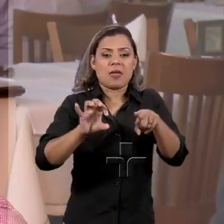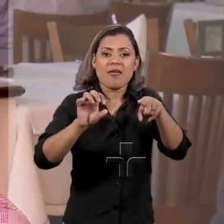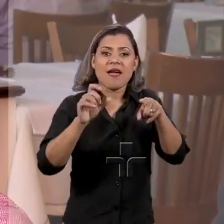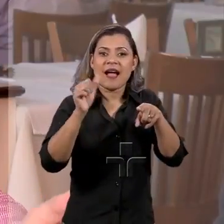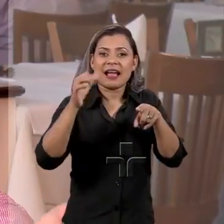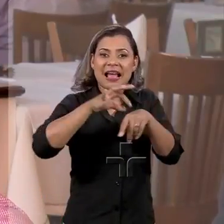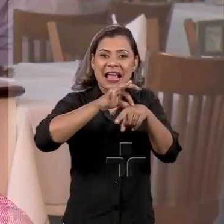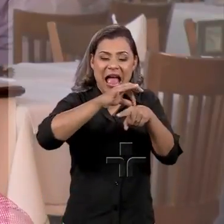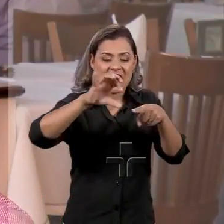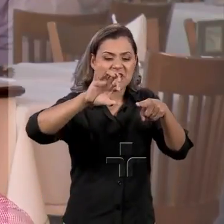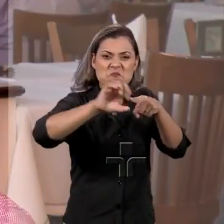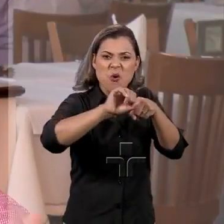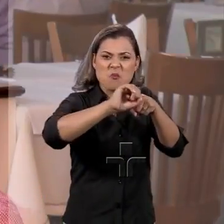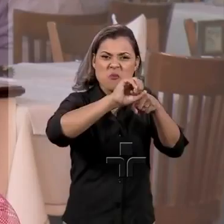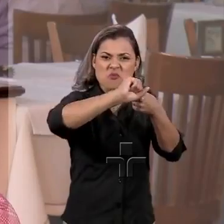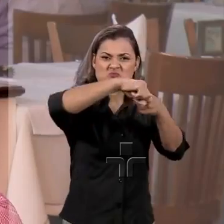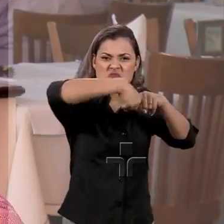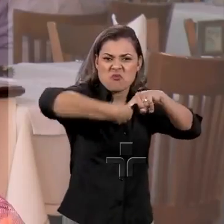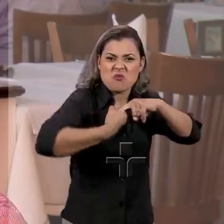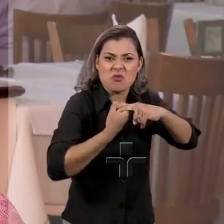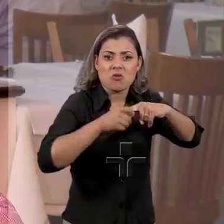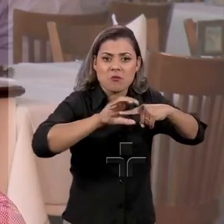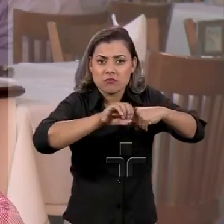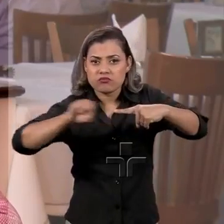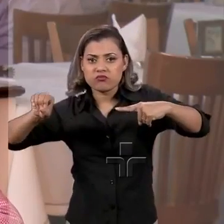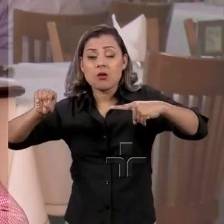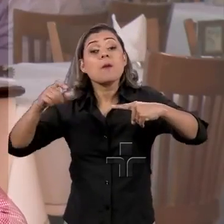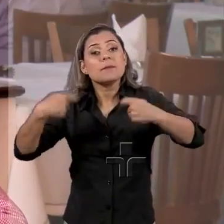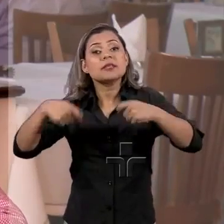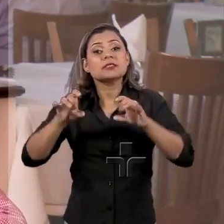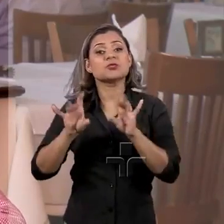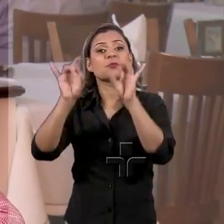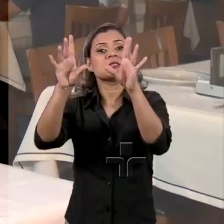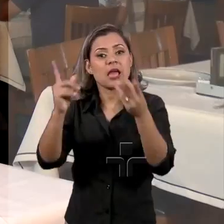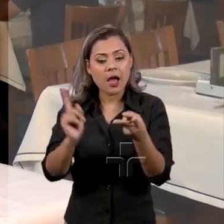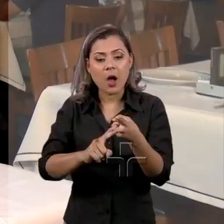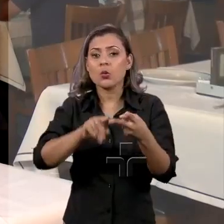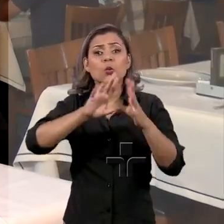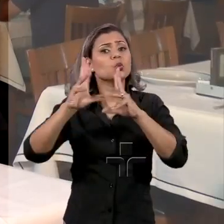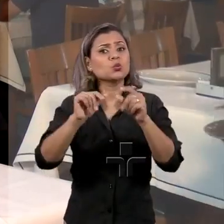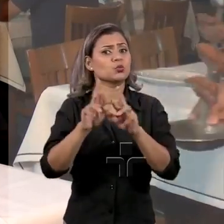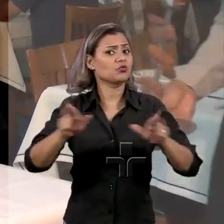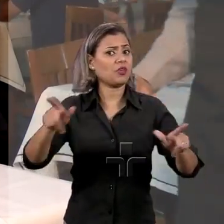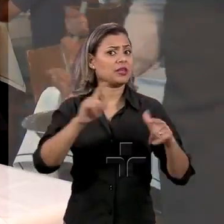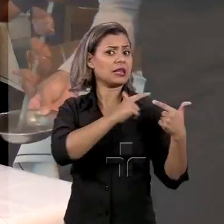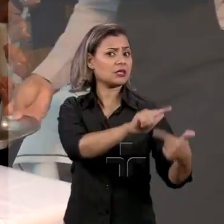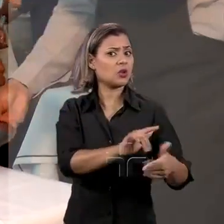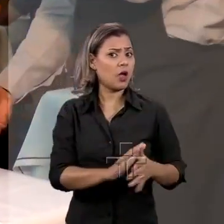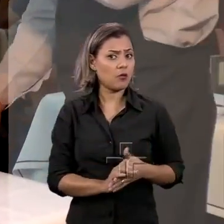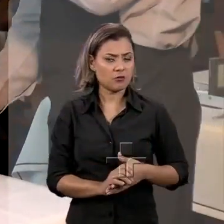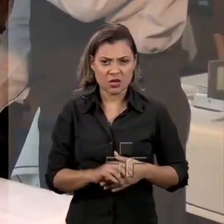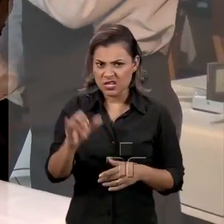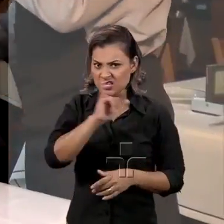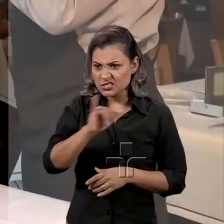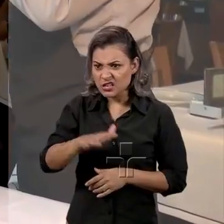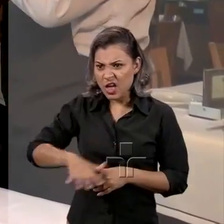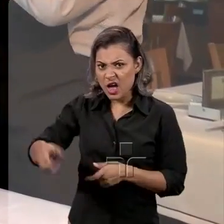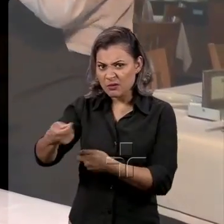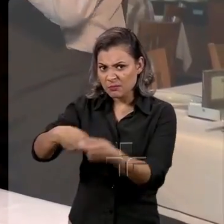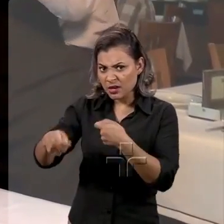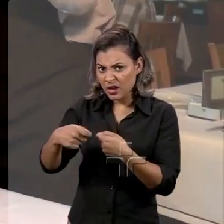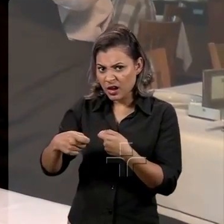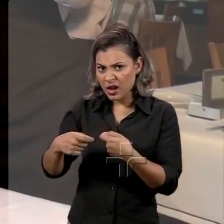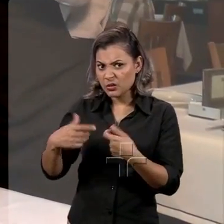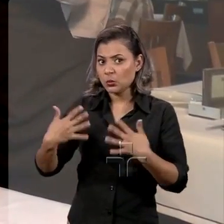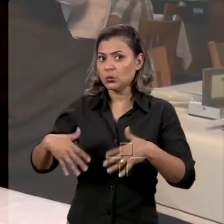são exclusivos para as carnes halais, tudo diferenciado das carnes tradicionais. Se o mercado interno ainda é pouco explorado, não se